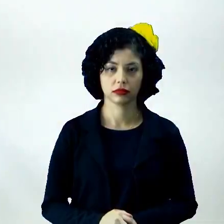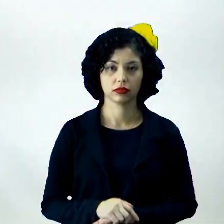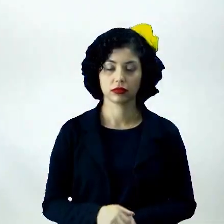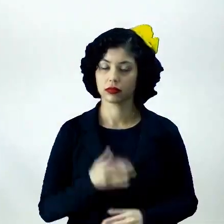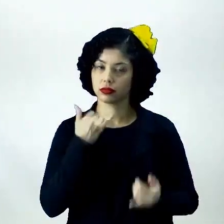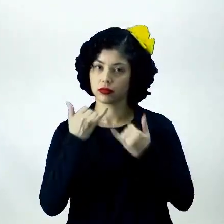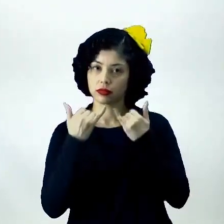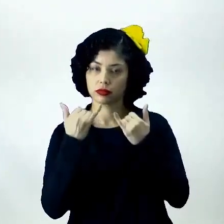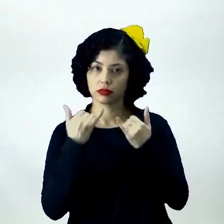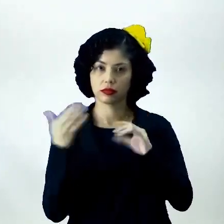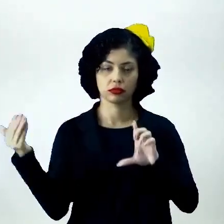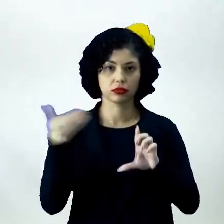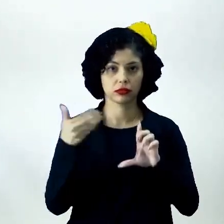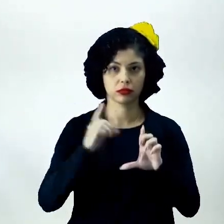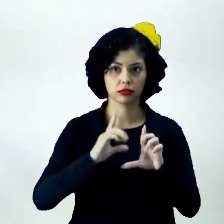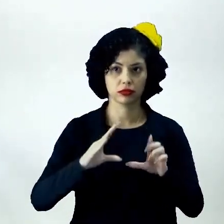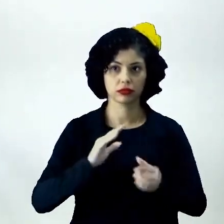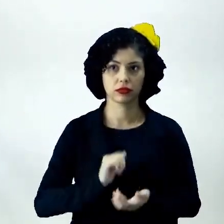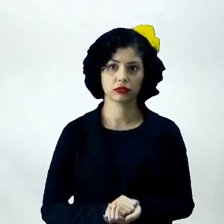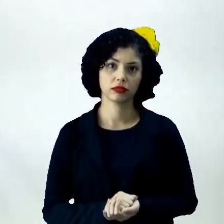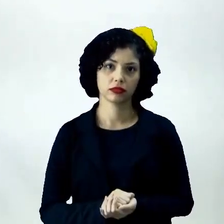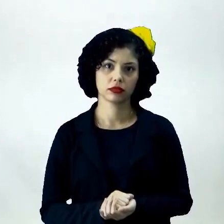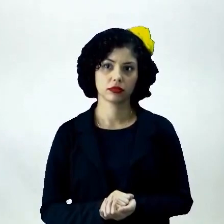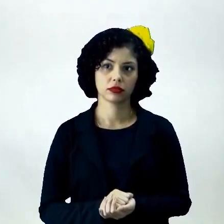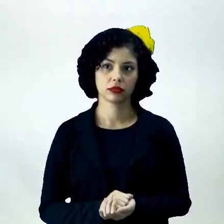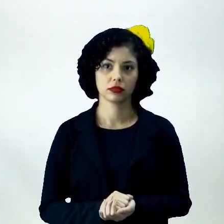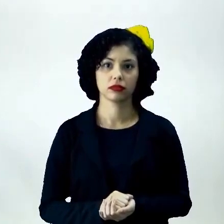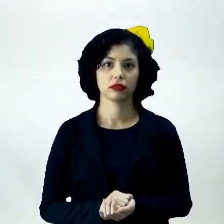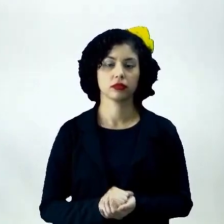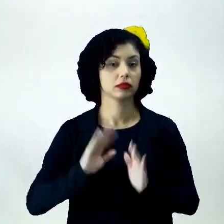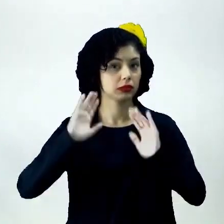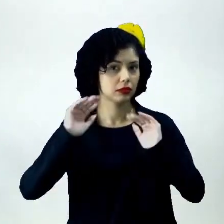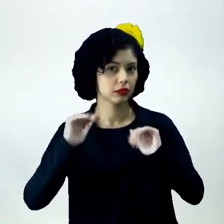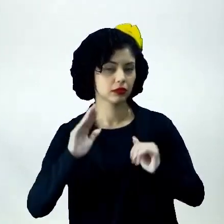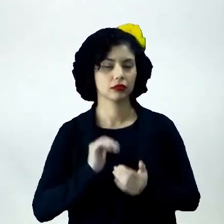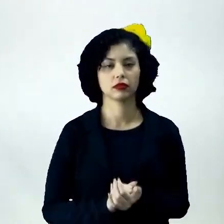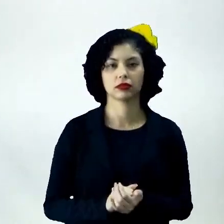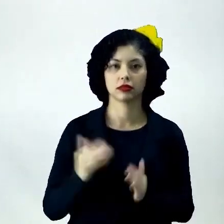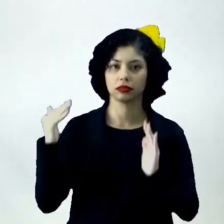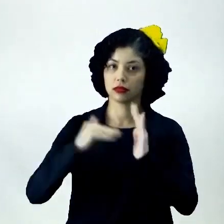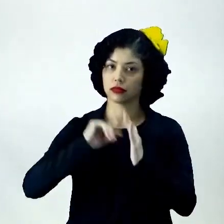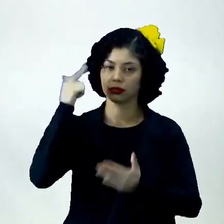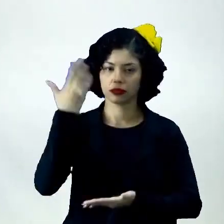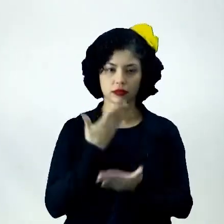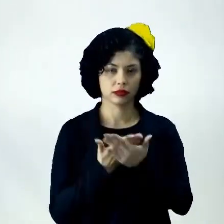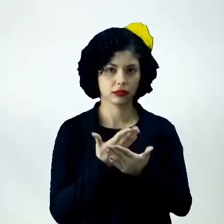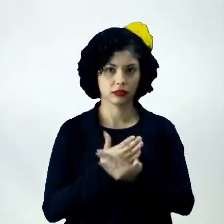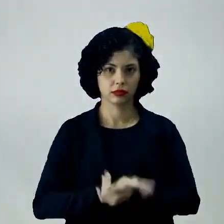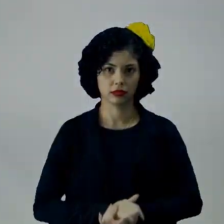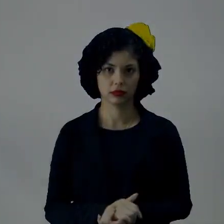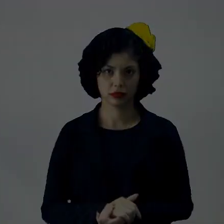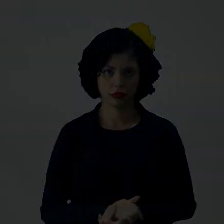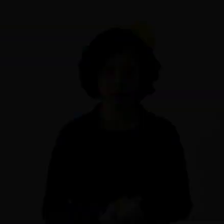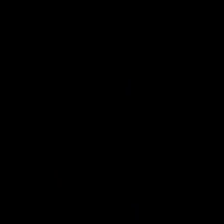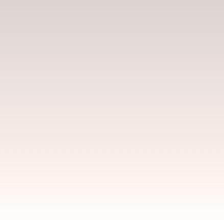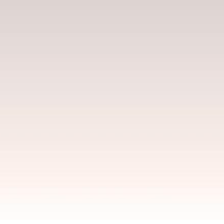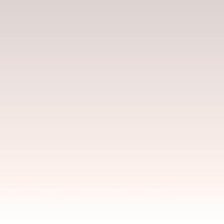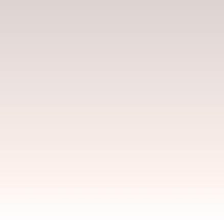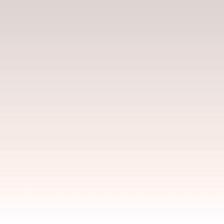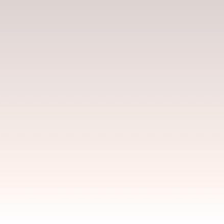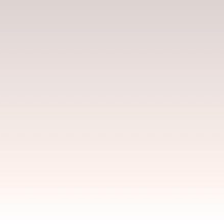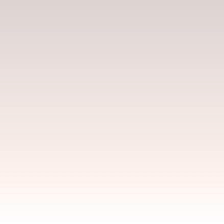Para mais informações, acessem a plataforma Eduque, ok? Bye bye, see you next class. Tchau, tchau, até a próxima aula.